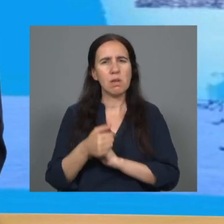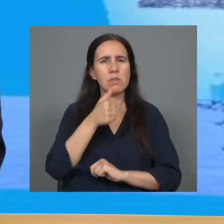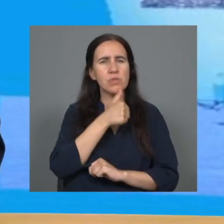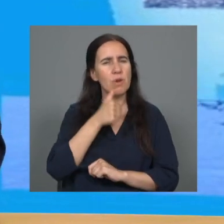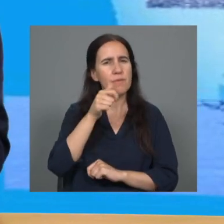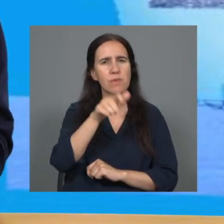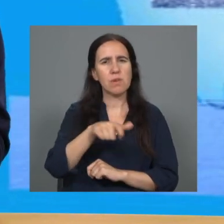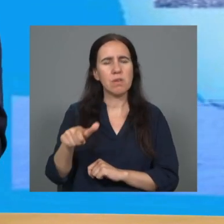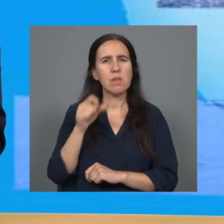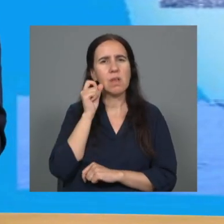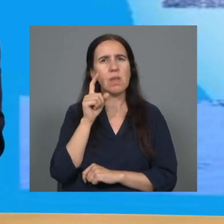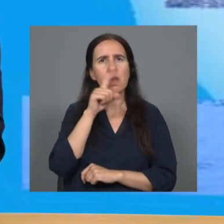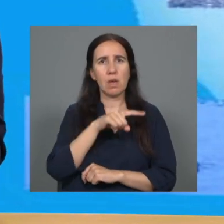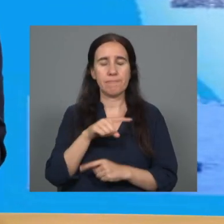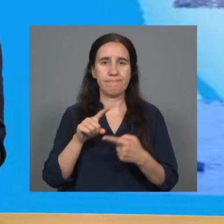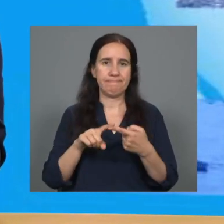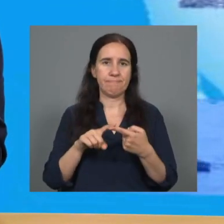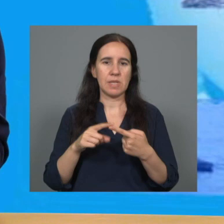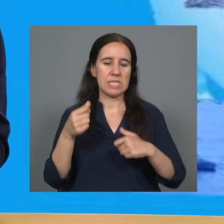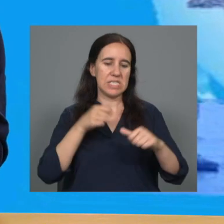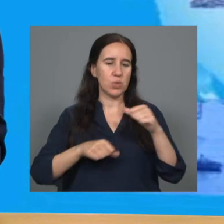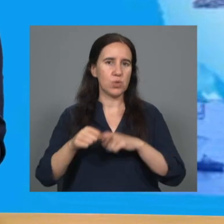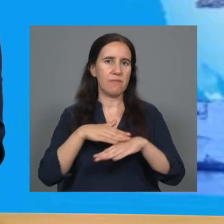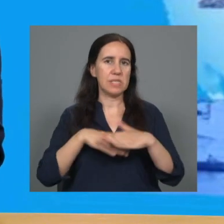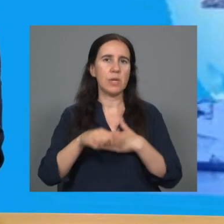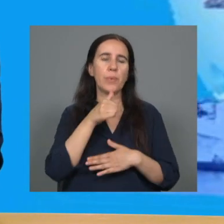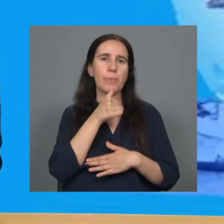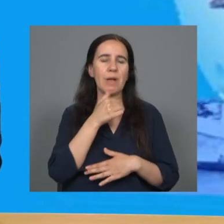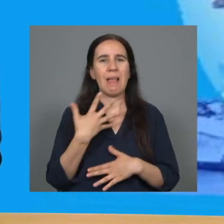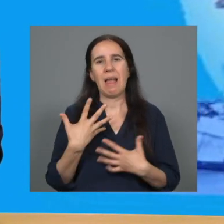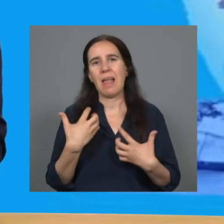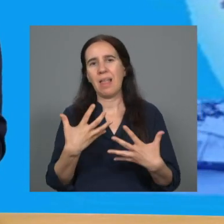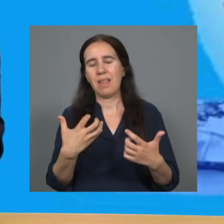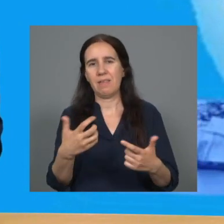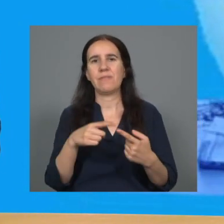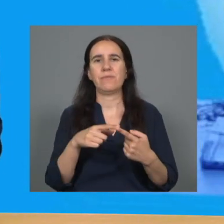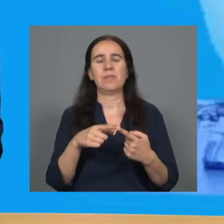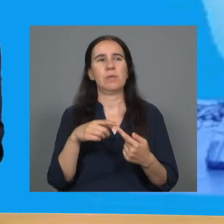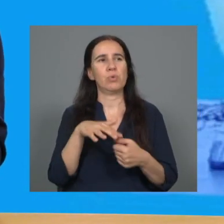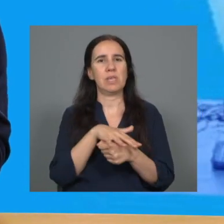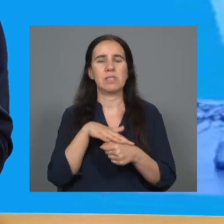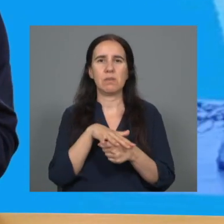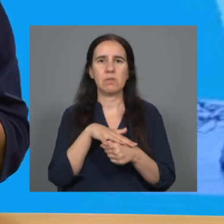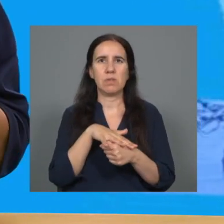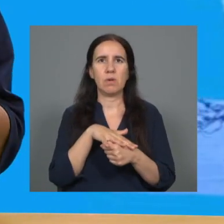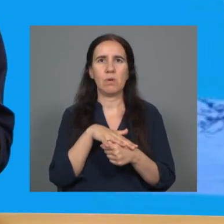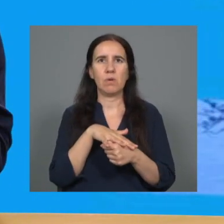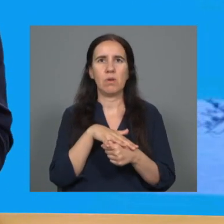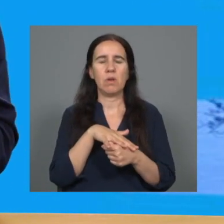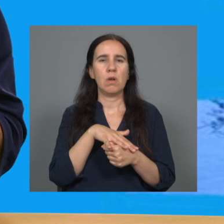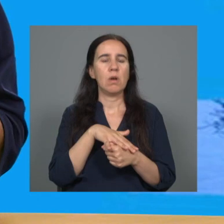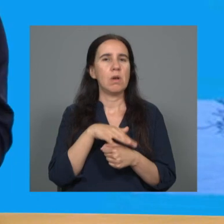sofrimento daqueles que têm cirurgias para fazer, que estão cheios de dores por causa de situações de